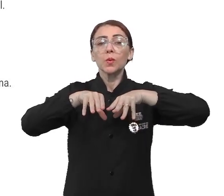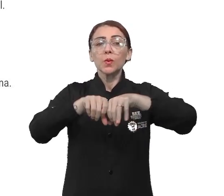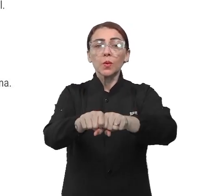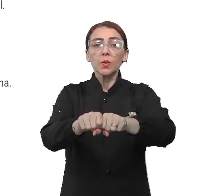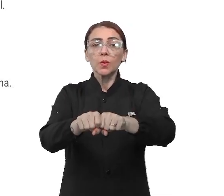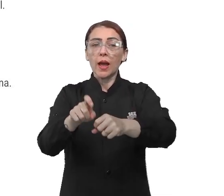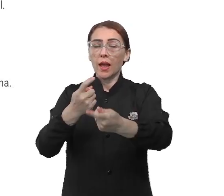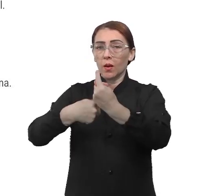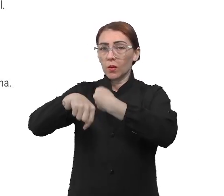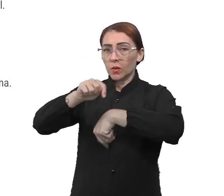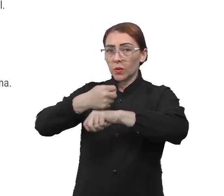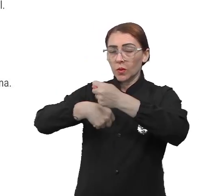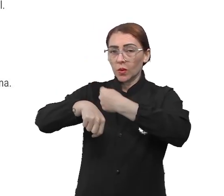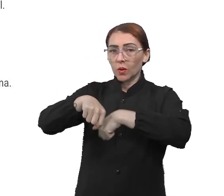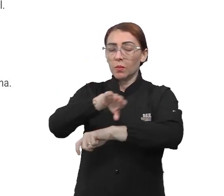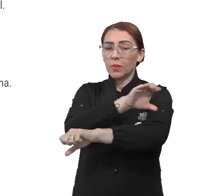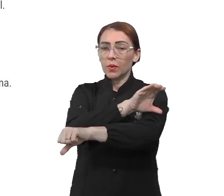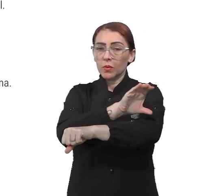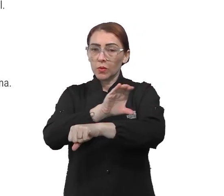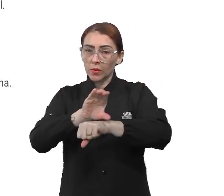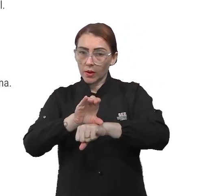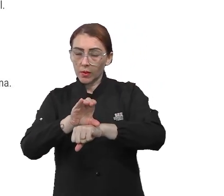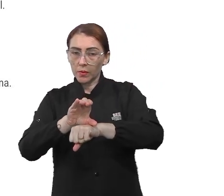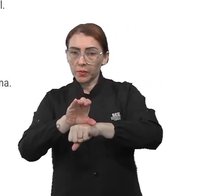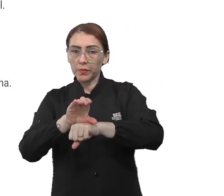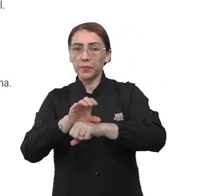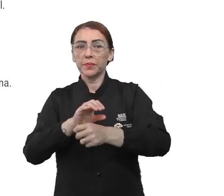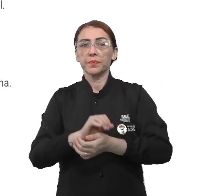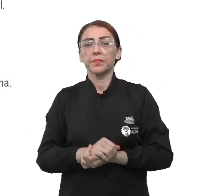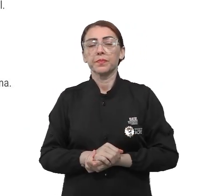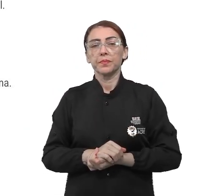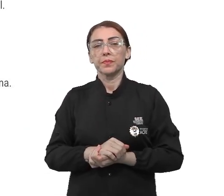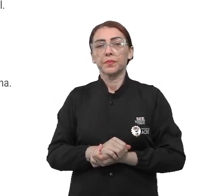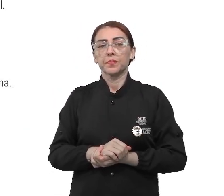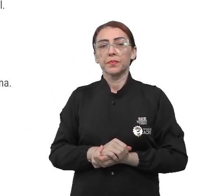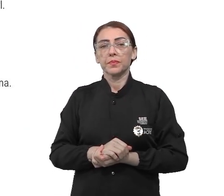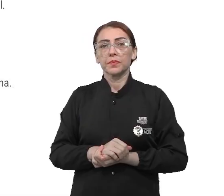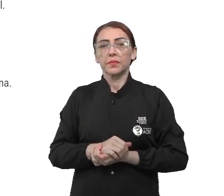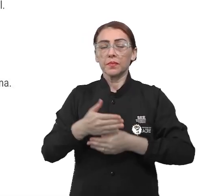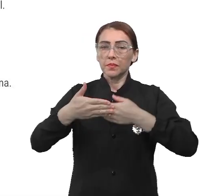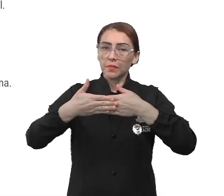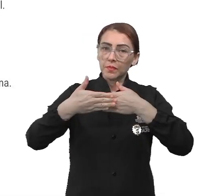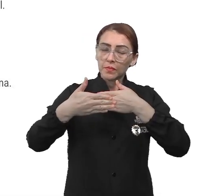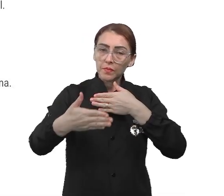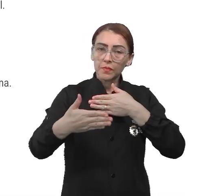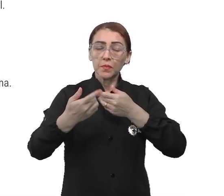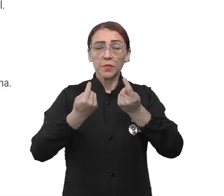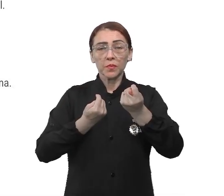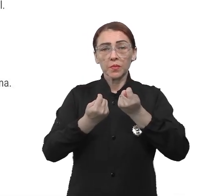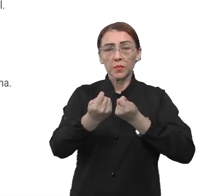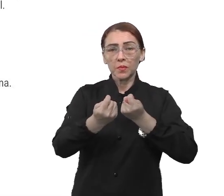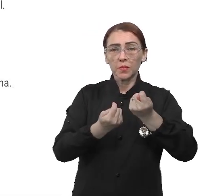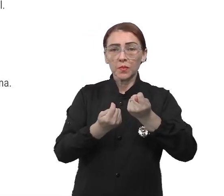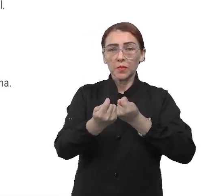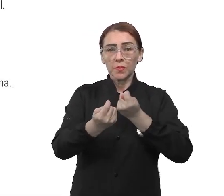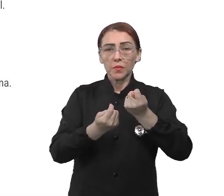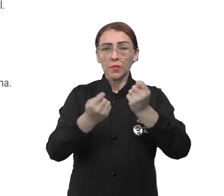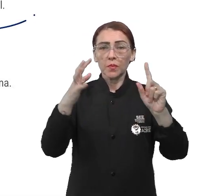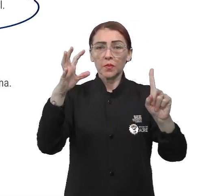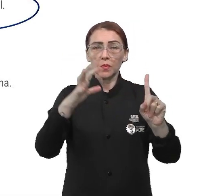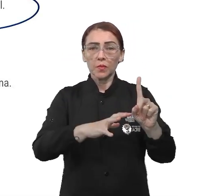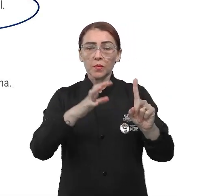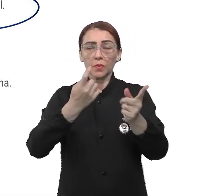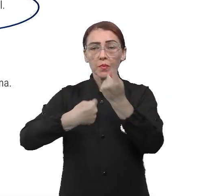dominação econômico e cultural. Ele parte de um controle indireto por